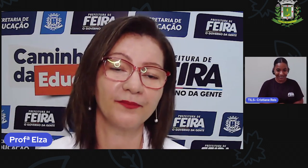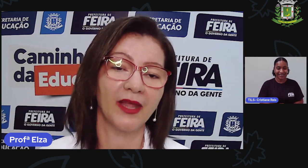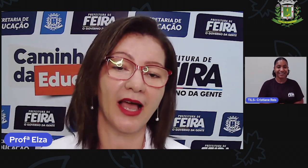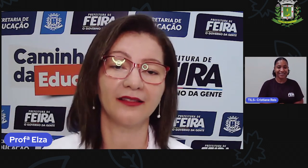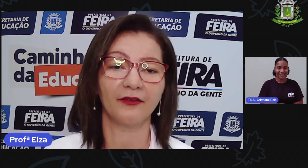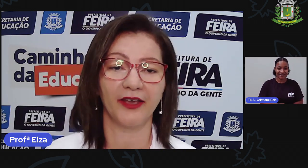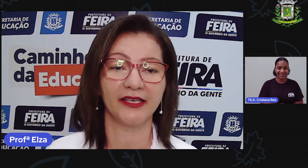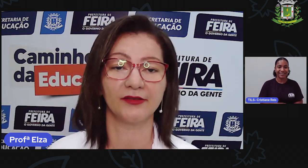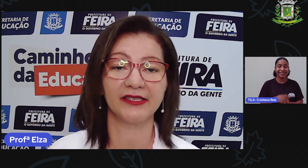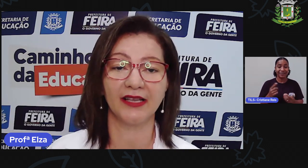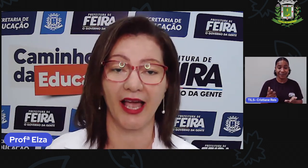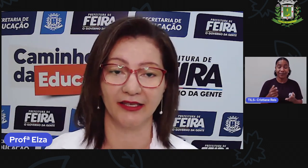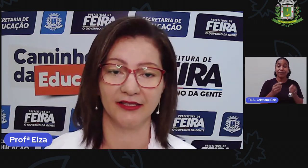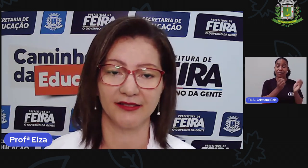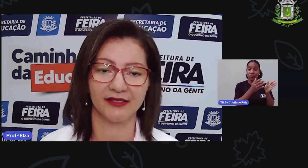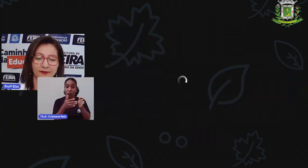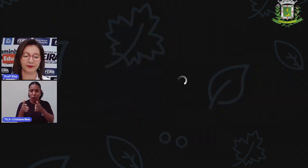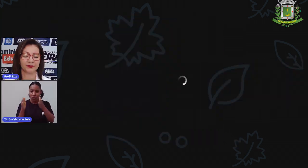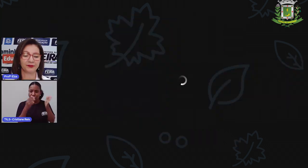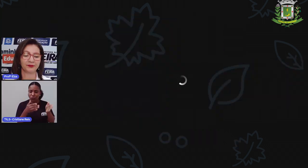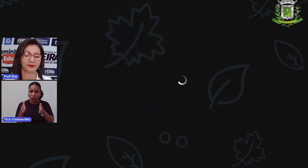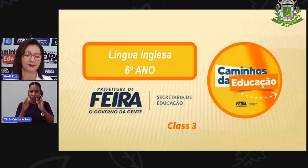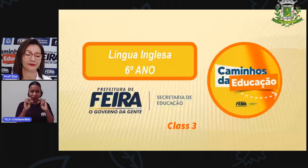hoje através dos slides.